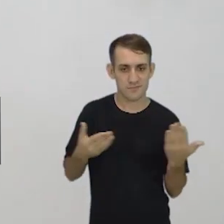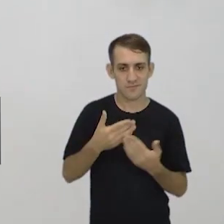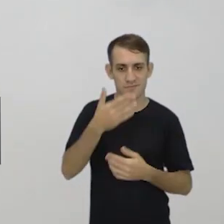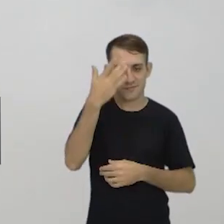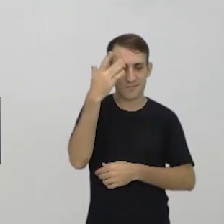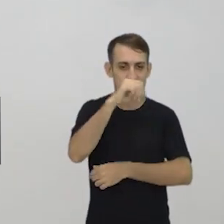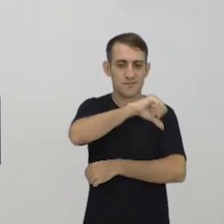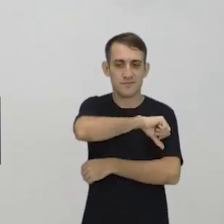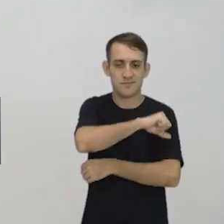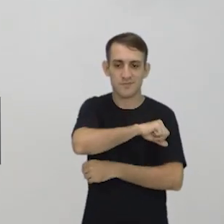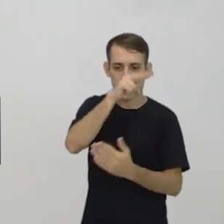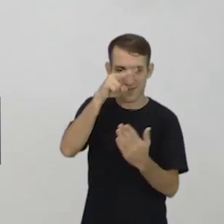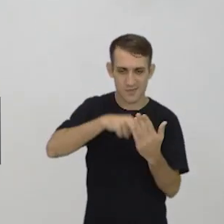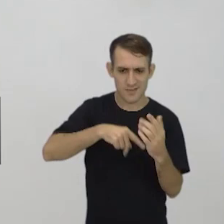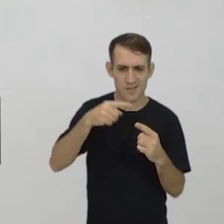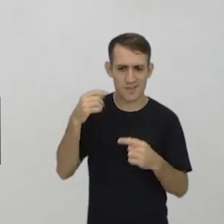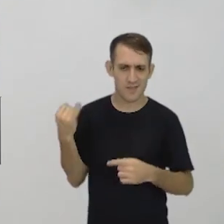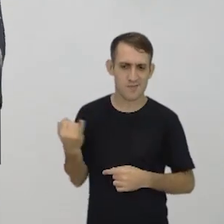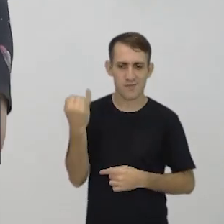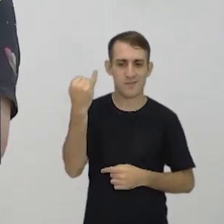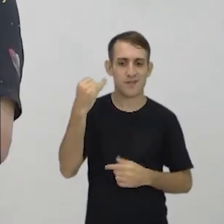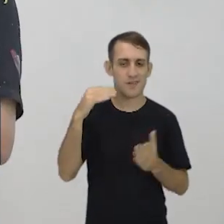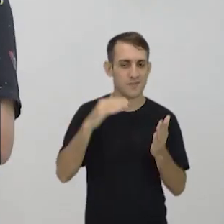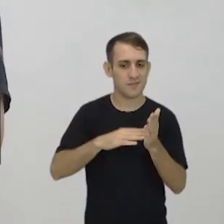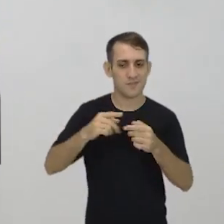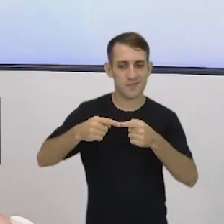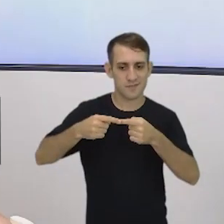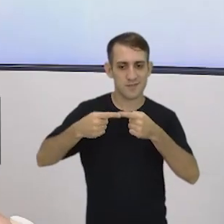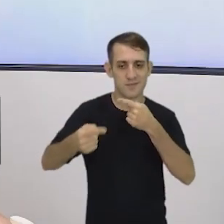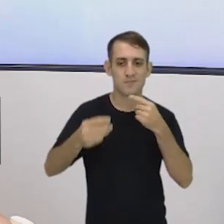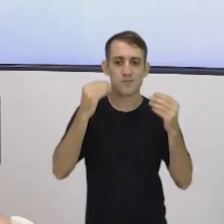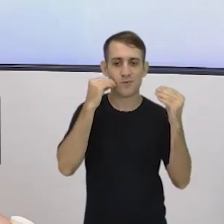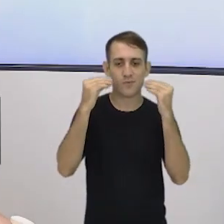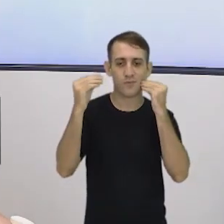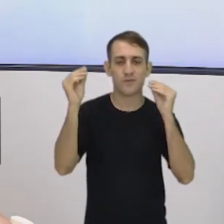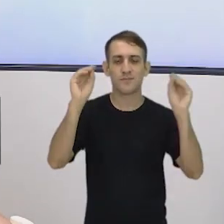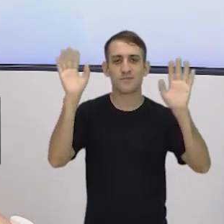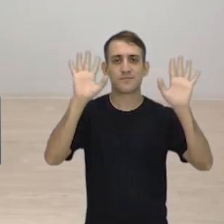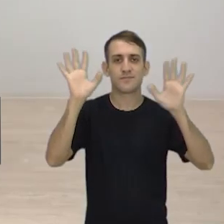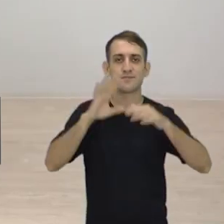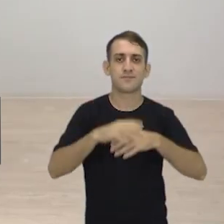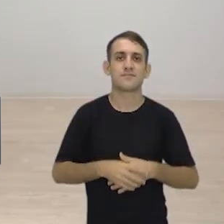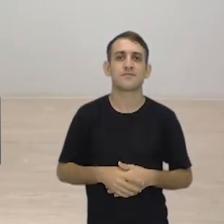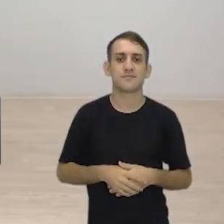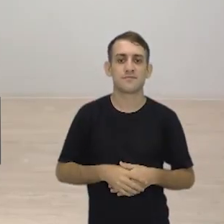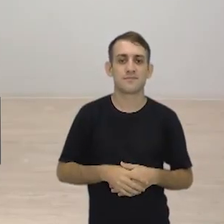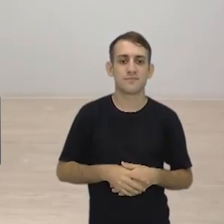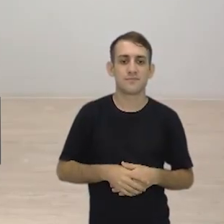leiam muito, ler é importante. Até a semana que vem. Até. Beijo para vocês. Até a próxima.